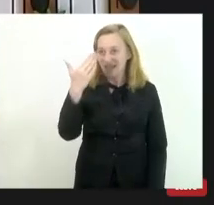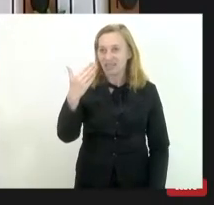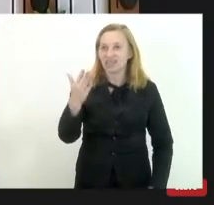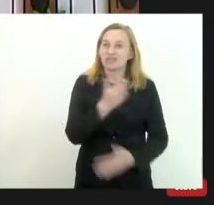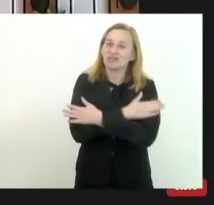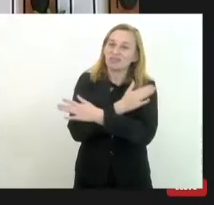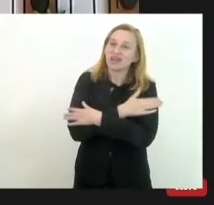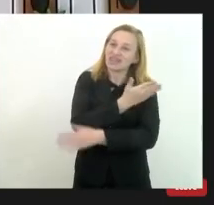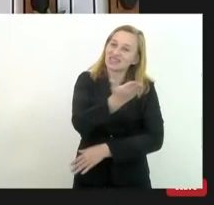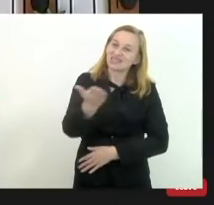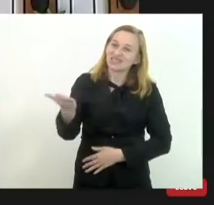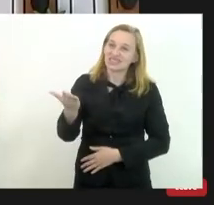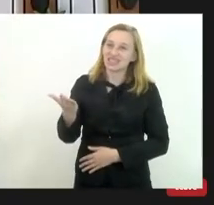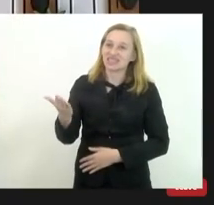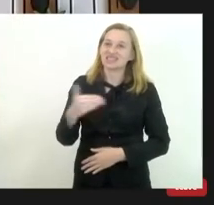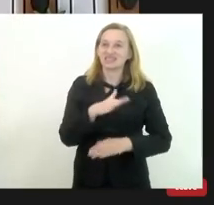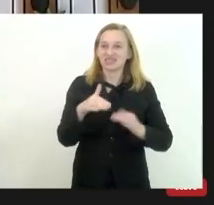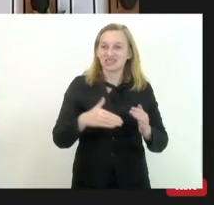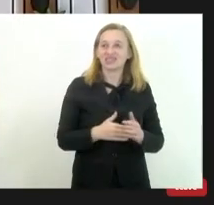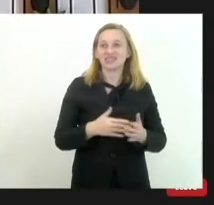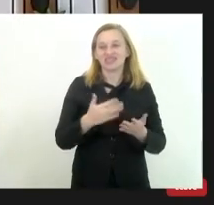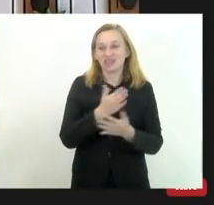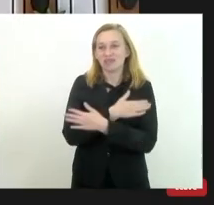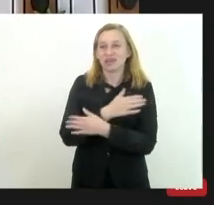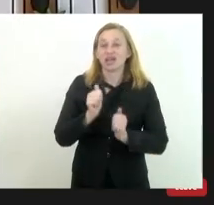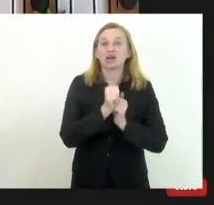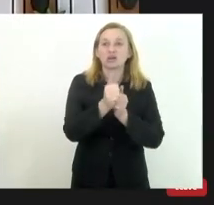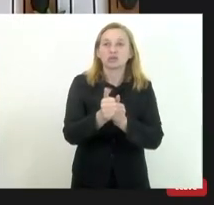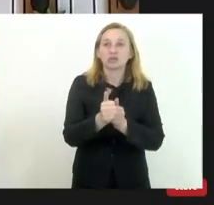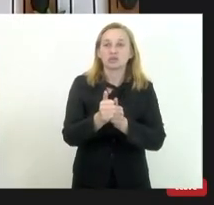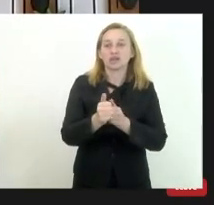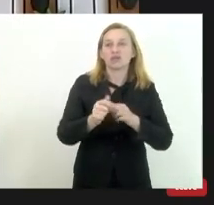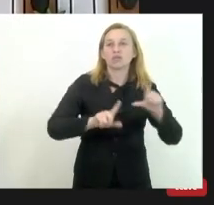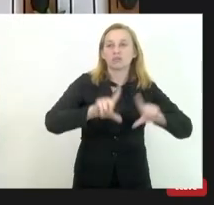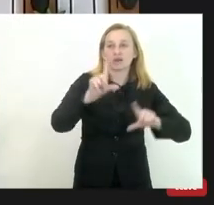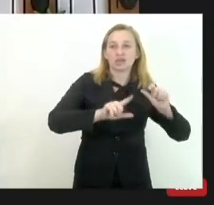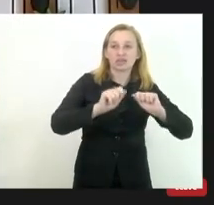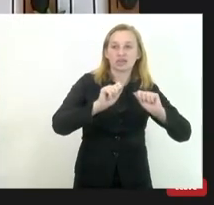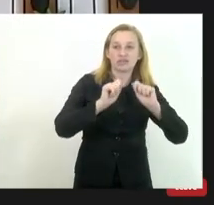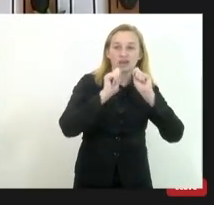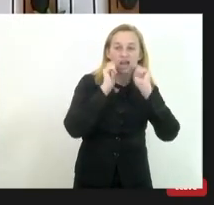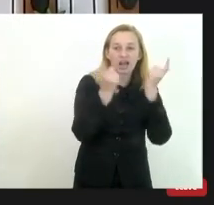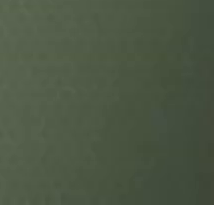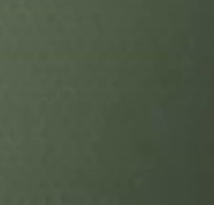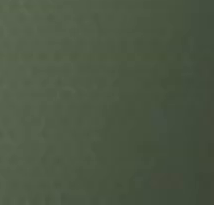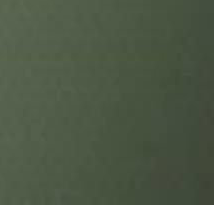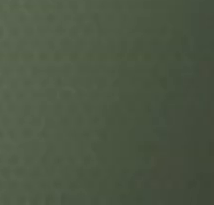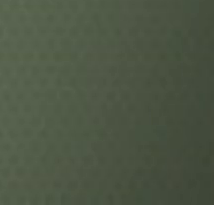abraço a todas e todas. Obrigada a todos que nos acompanham pela TV Alerta. Boa tarde.